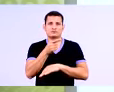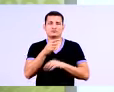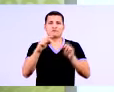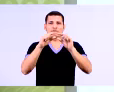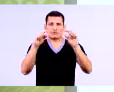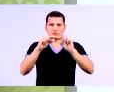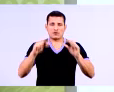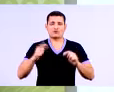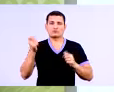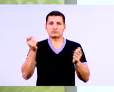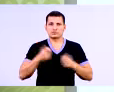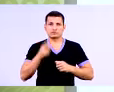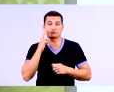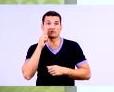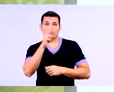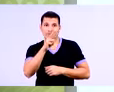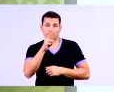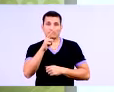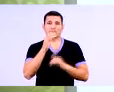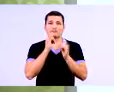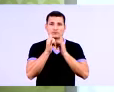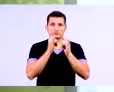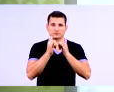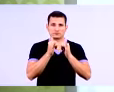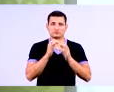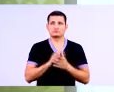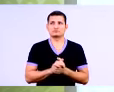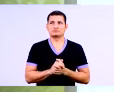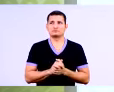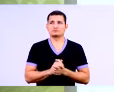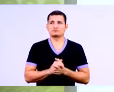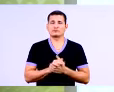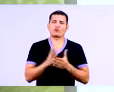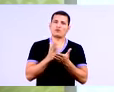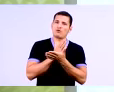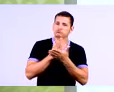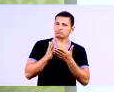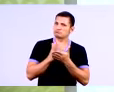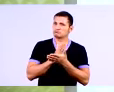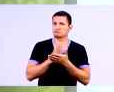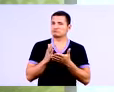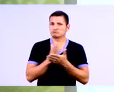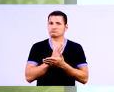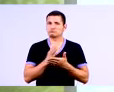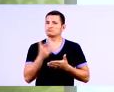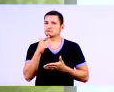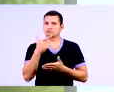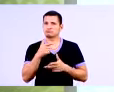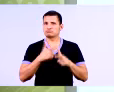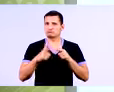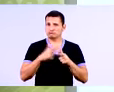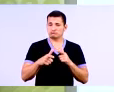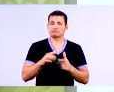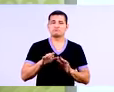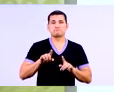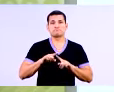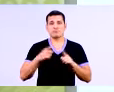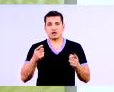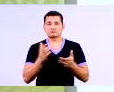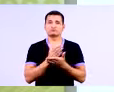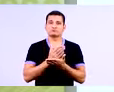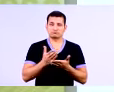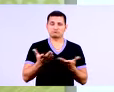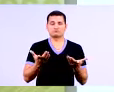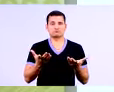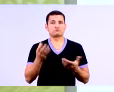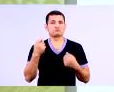dado após ser enviado. Para alguns casos, não existe problema algum. Para outros, é preciso considerar se existe,